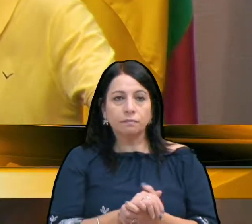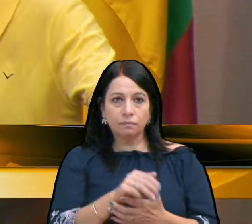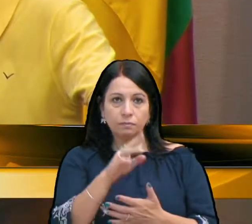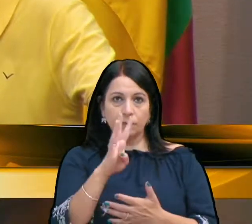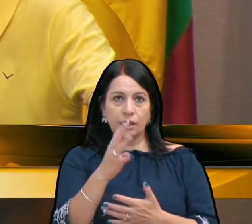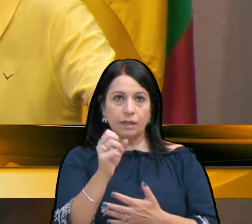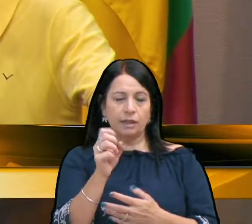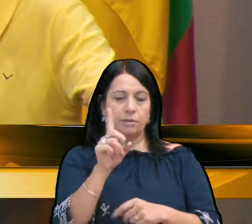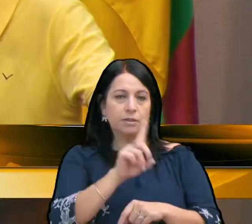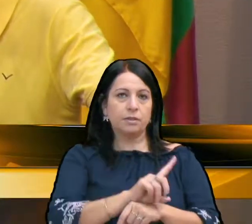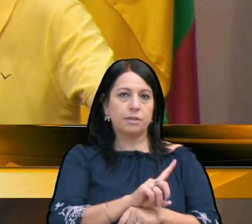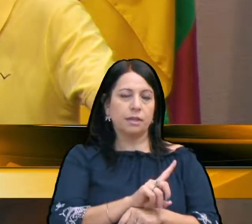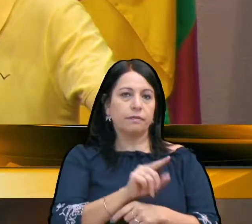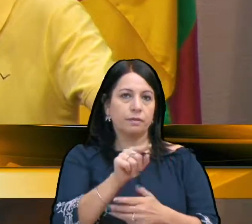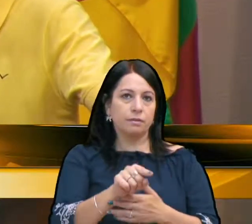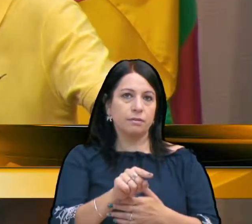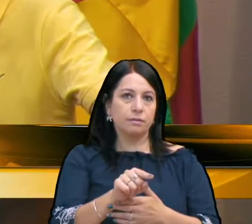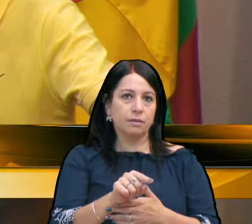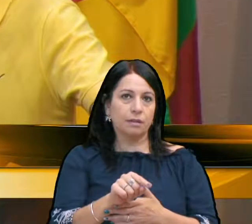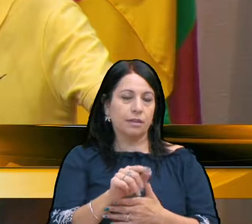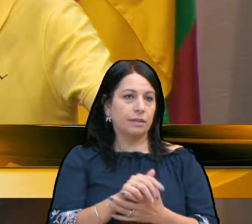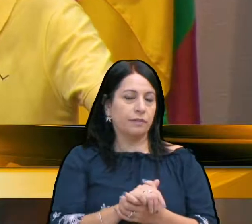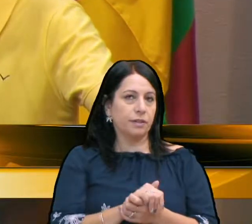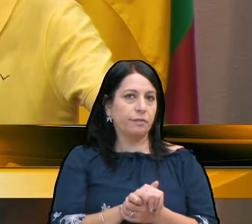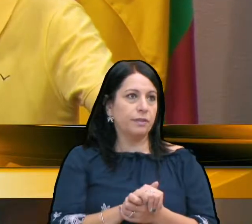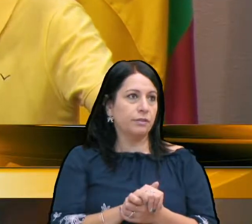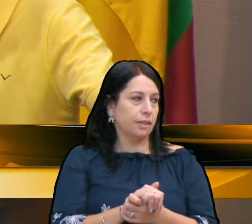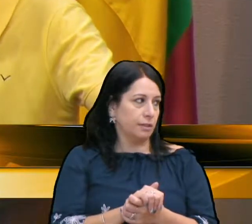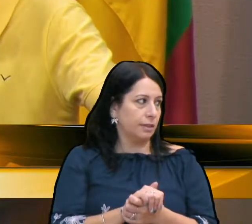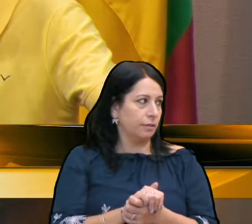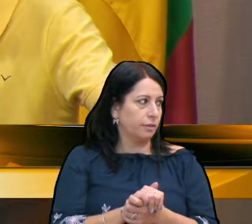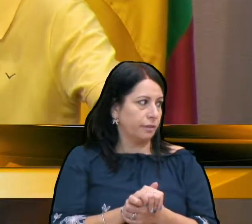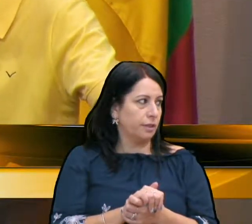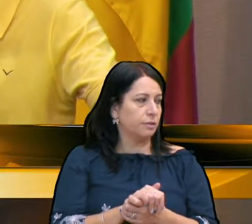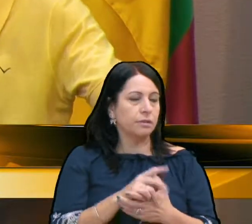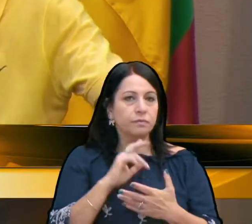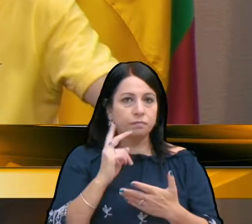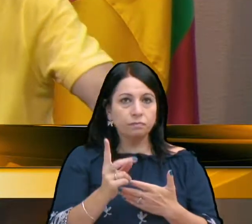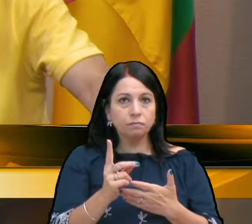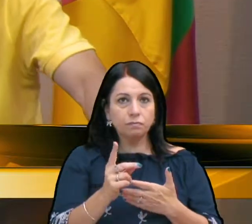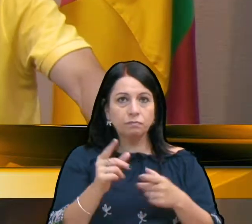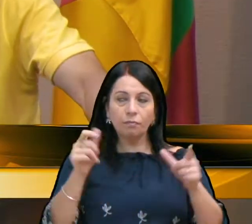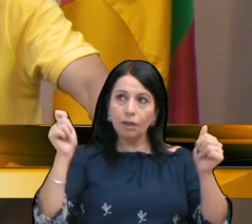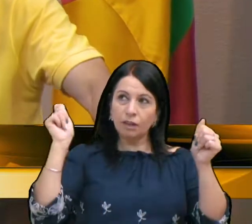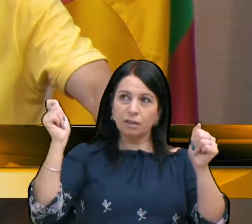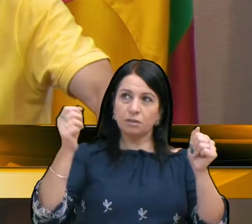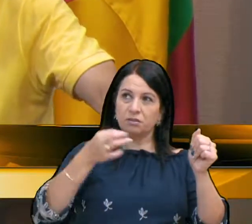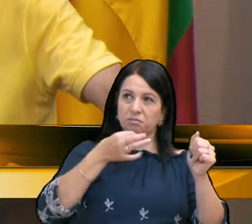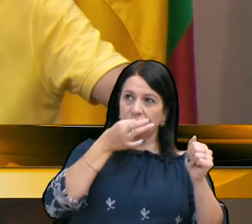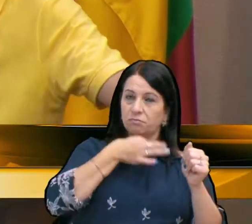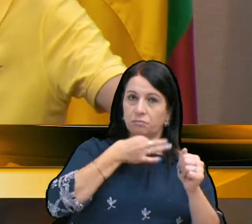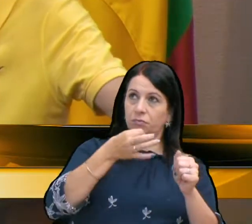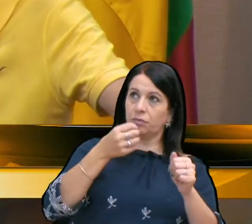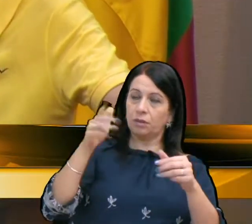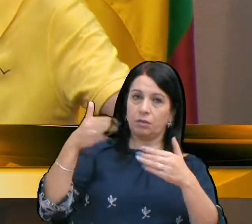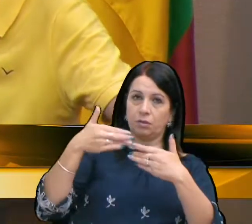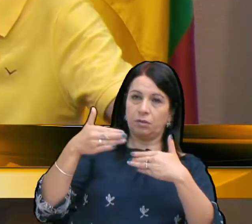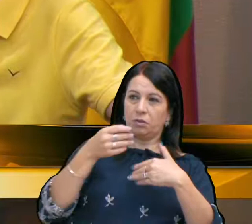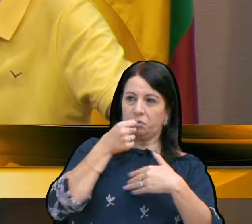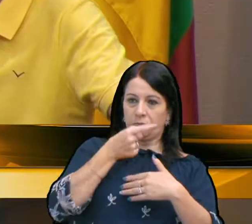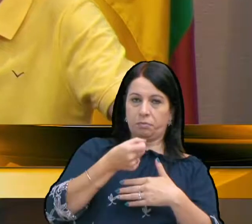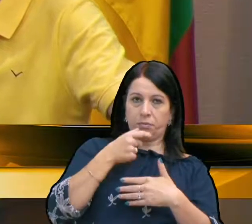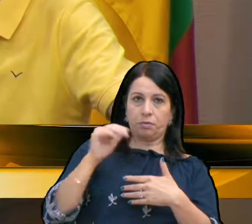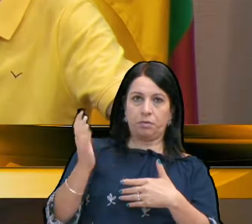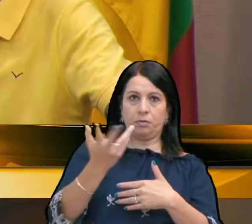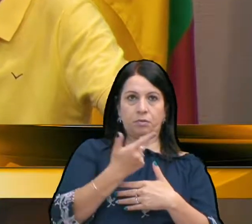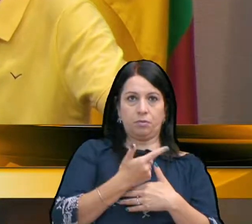48 dias, o segundo ponto mais visitado de Caxias do Sul, fechado com cartaz ridículo na porta. É um deboche